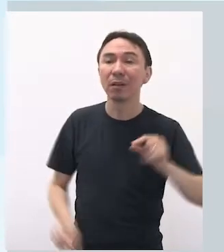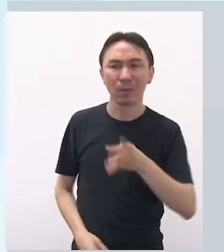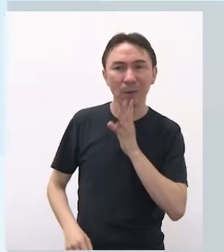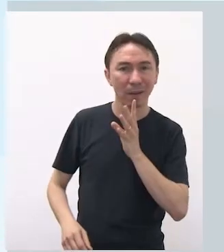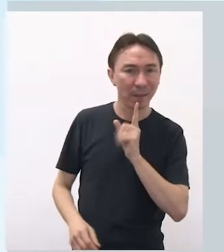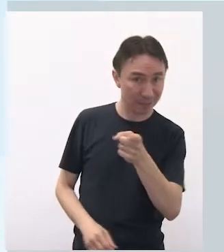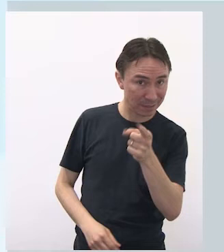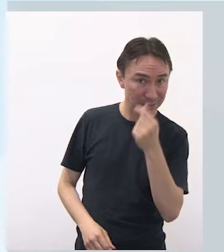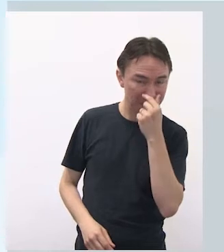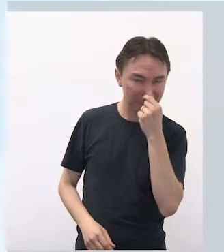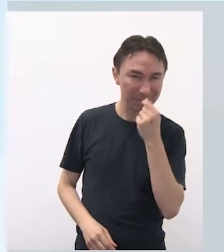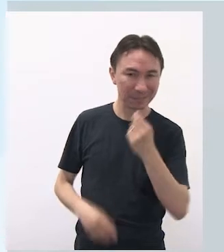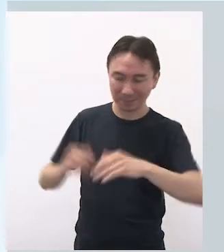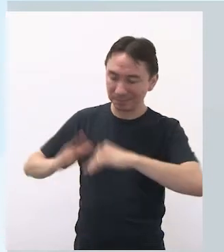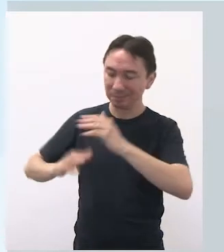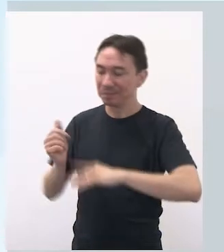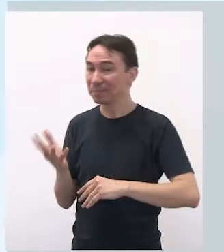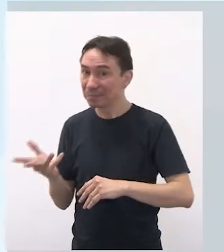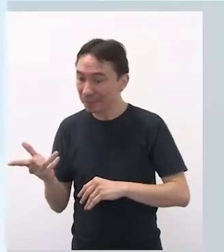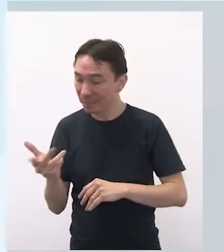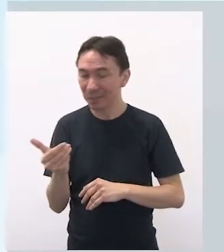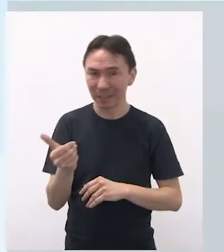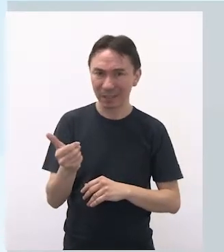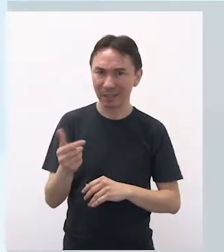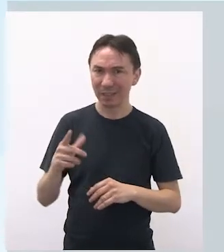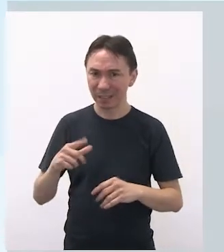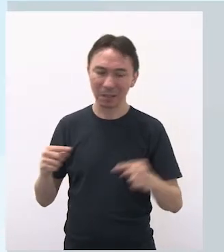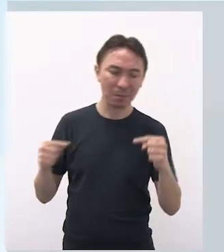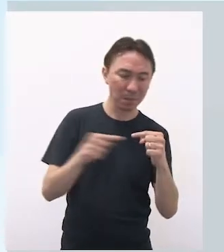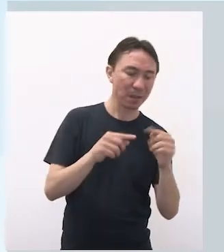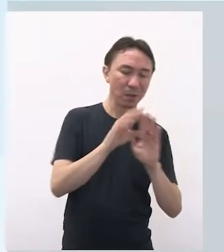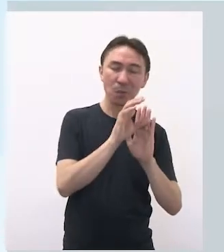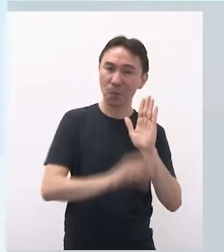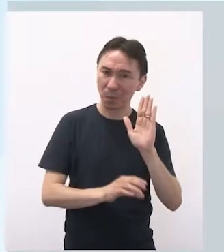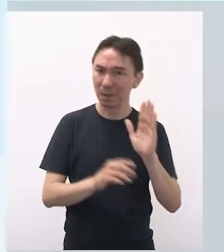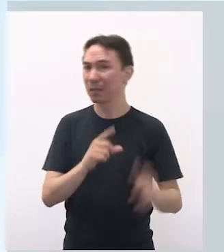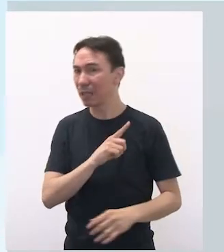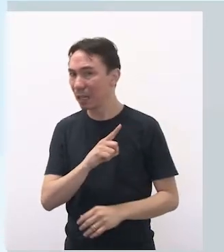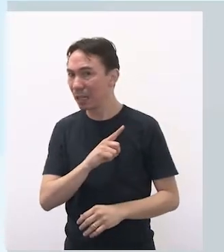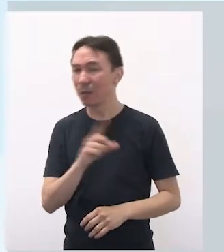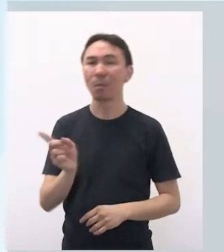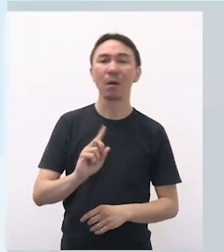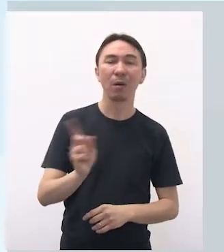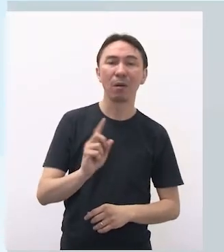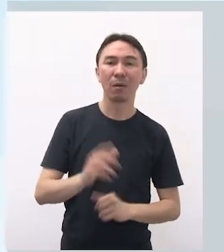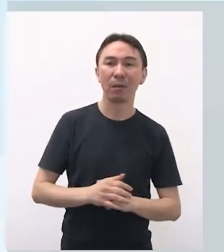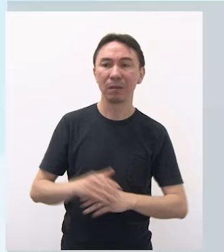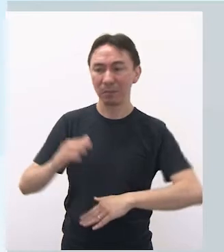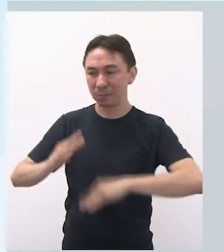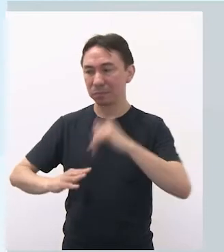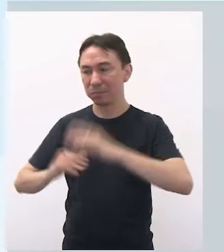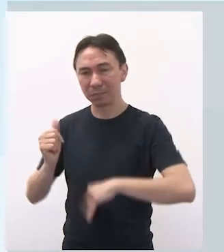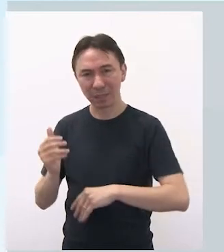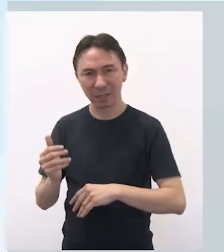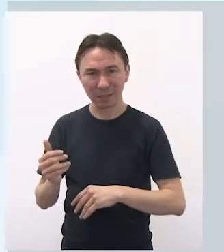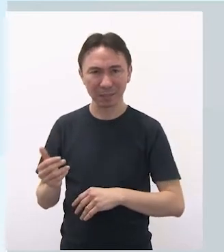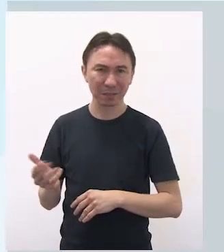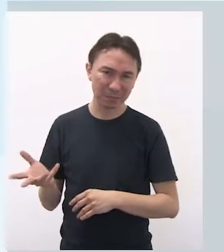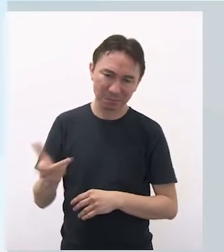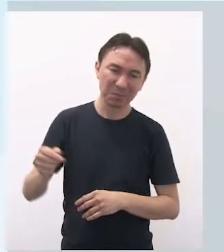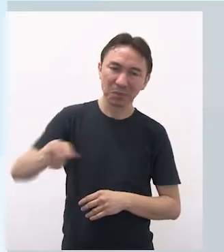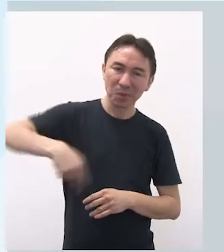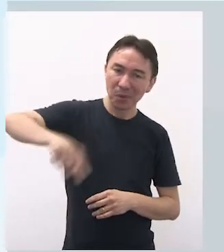Essas habilidades conversam com o nosso currículo do momento? Essas habilidades estão presentes nos nossos planos de